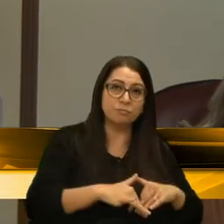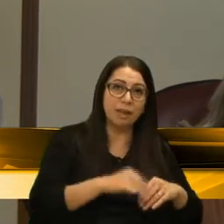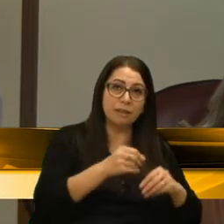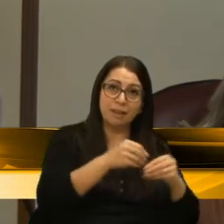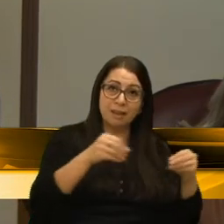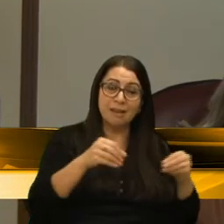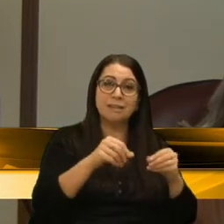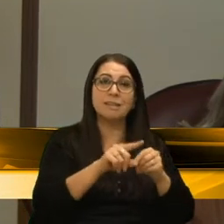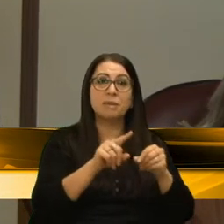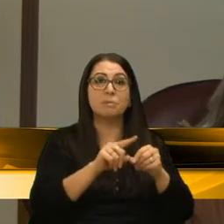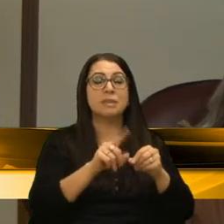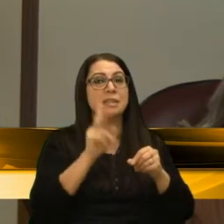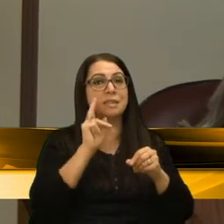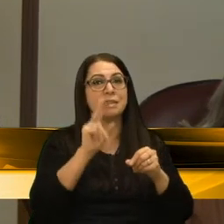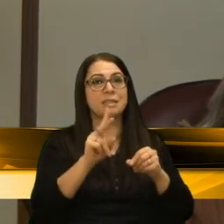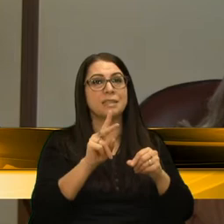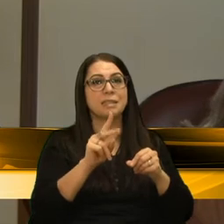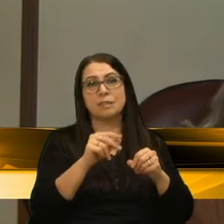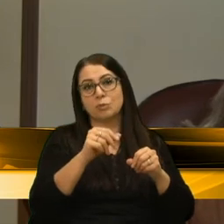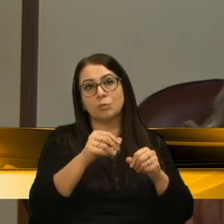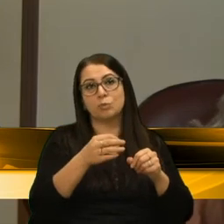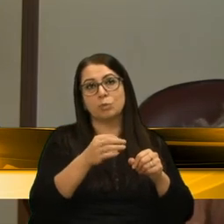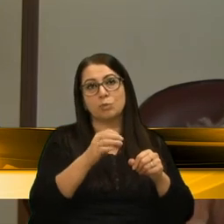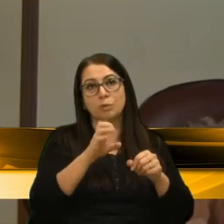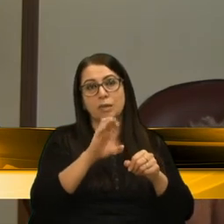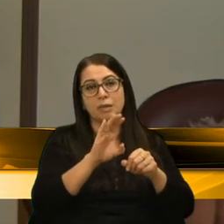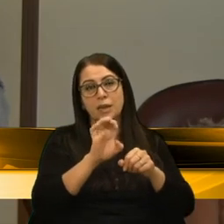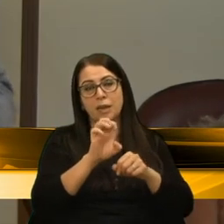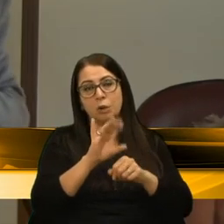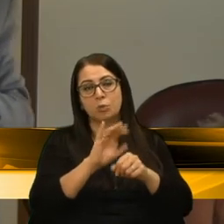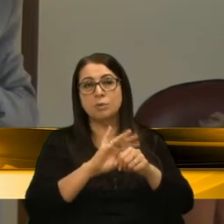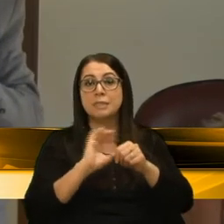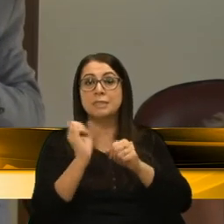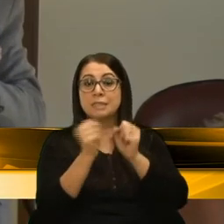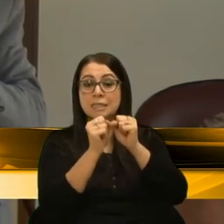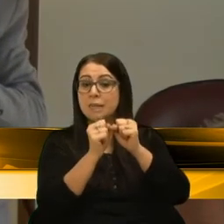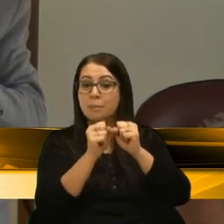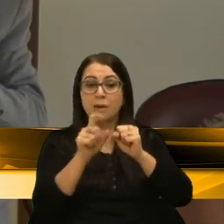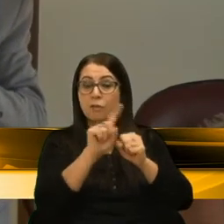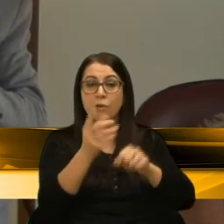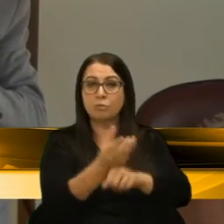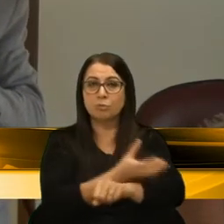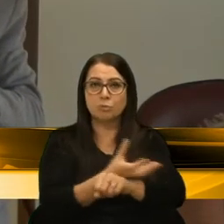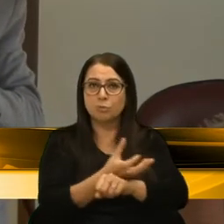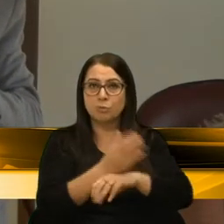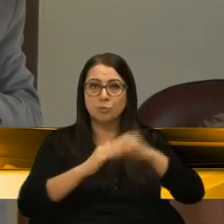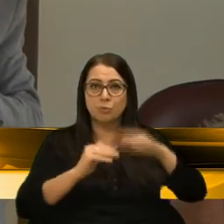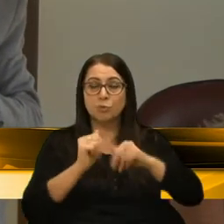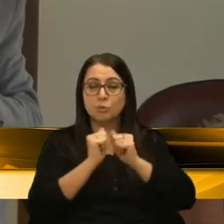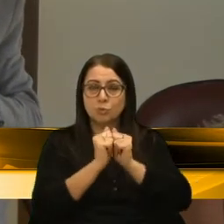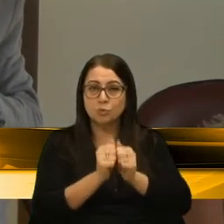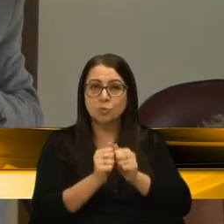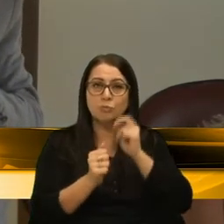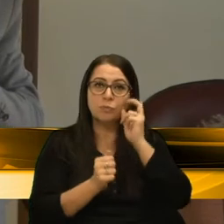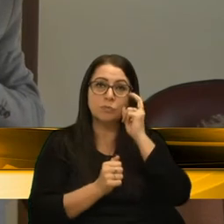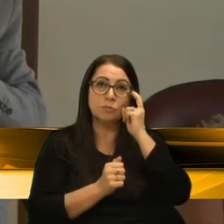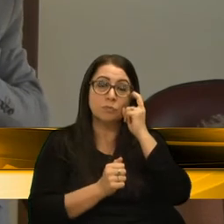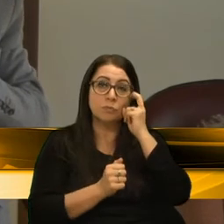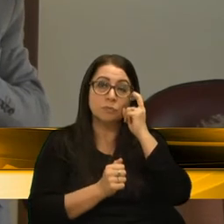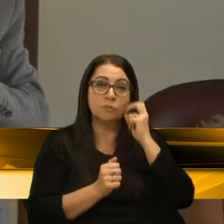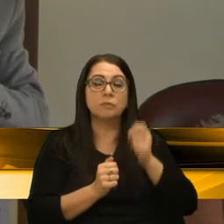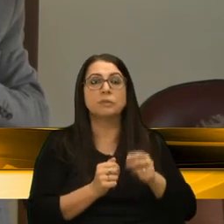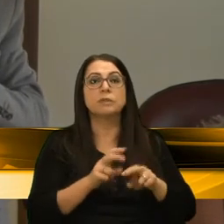o impacto drástico no ecossistema, já que nem todos os terrenos serão desmatados ou construídos ao mesmo tempo.